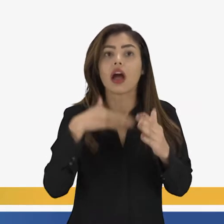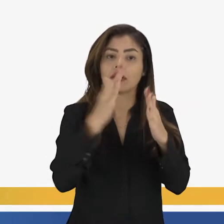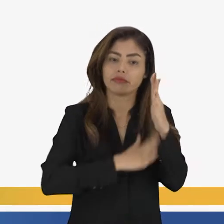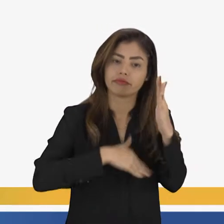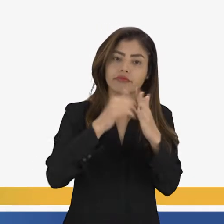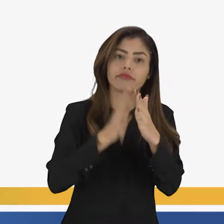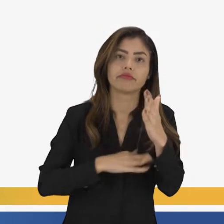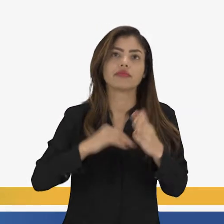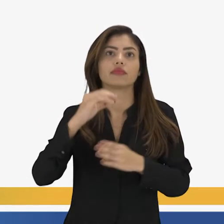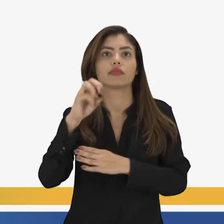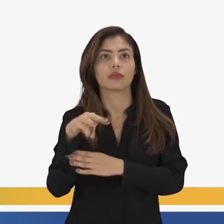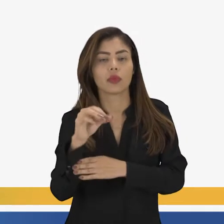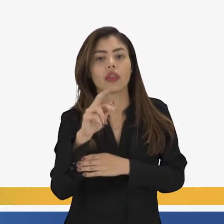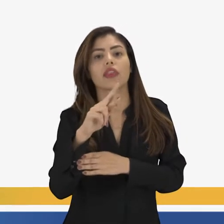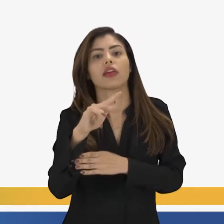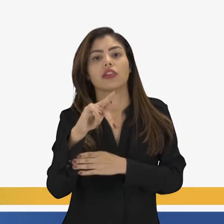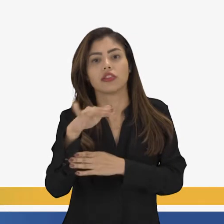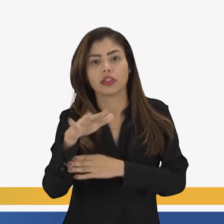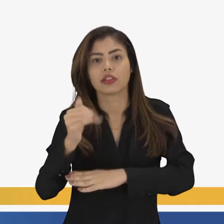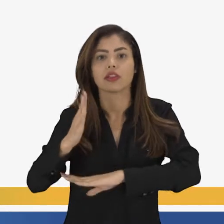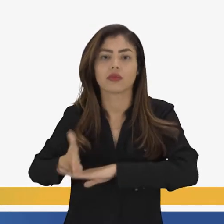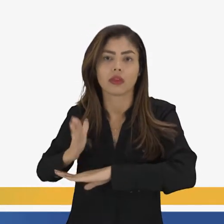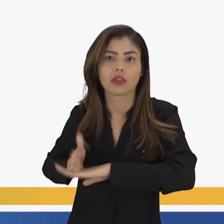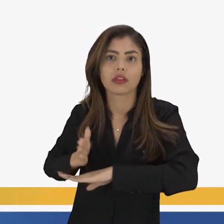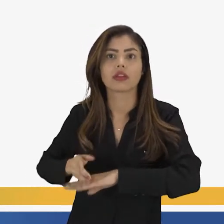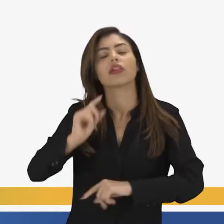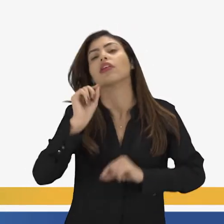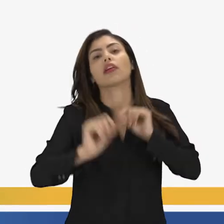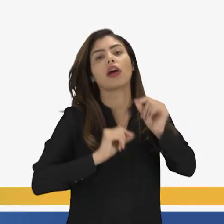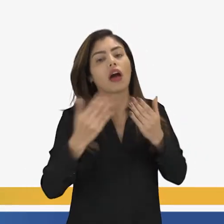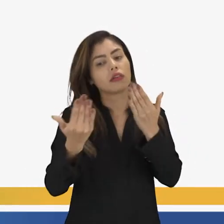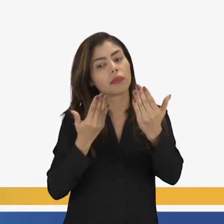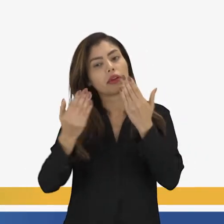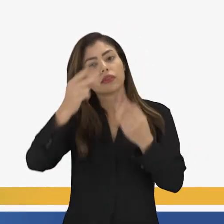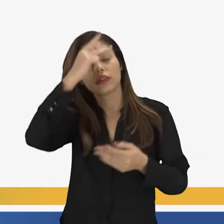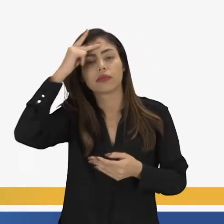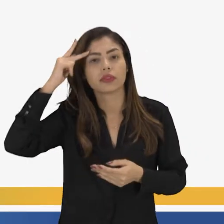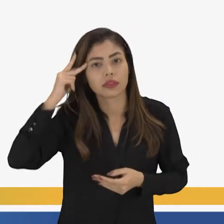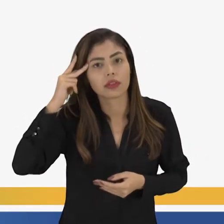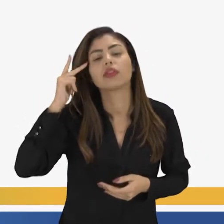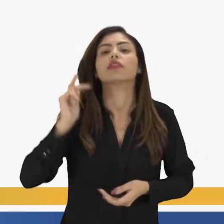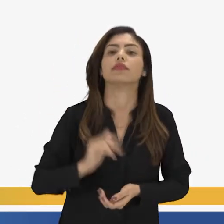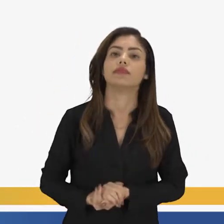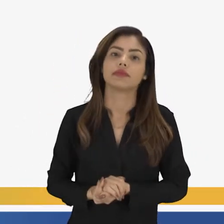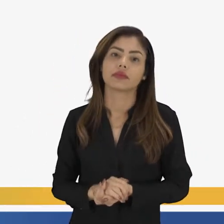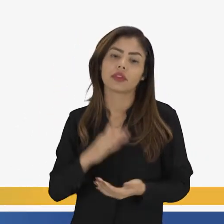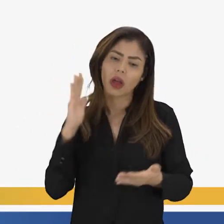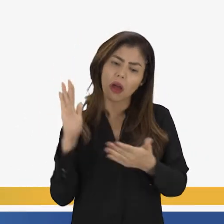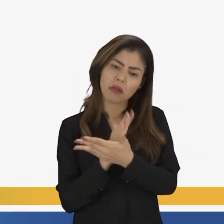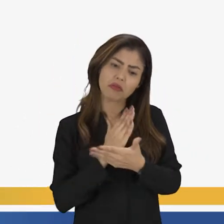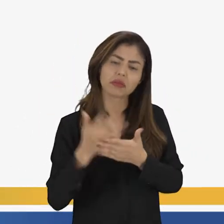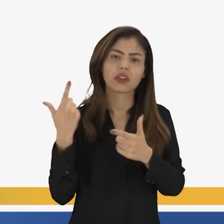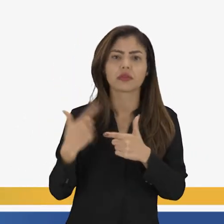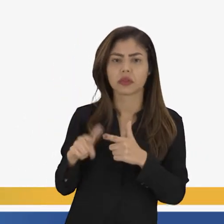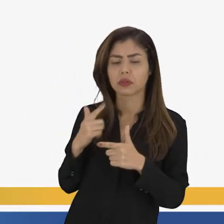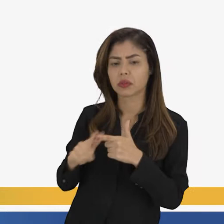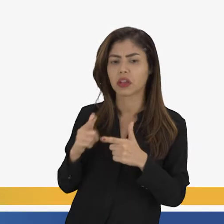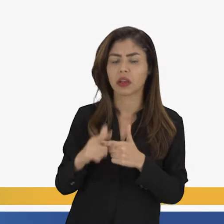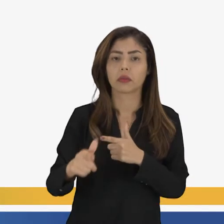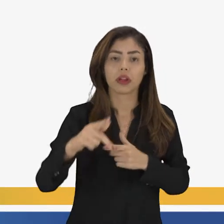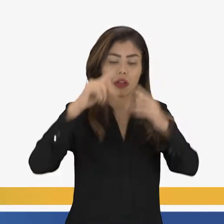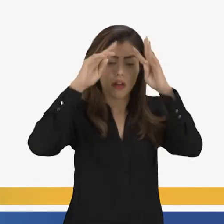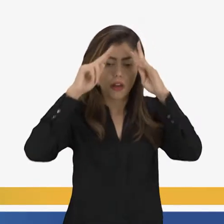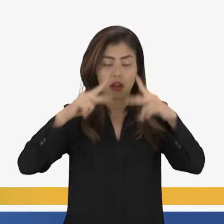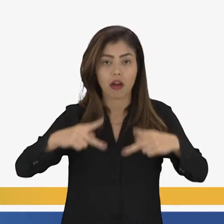do modernismo que eram comparadas a pessoas com algum tipo de deficiência ou intelectual